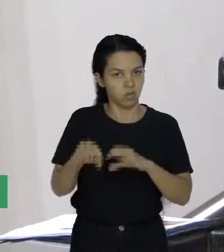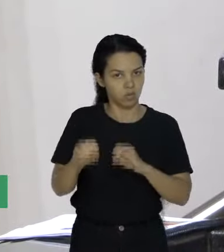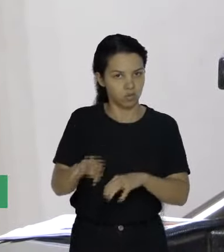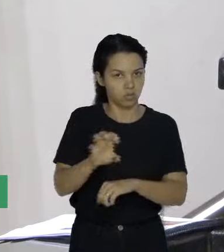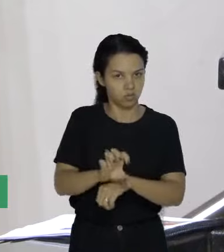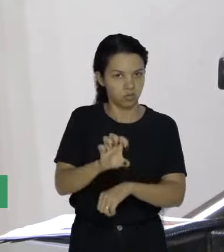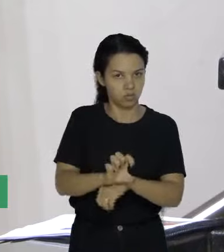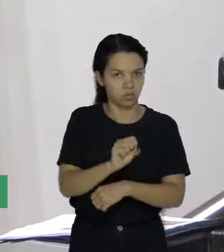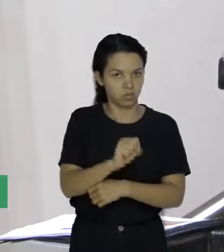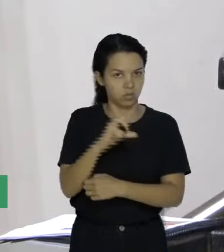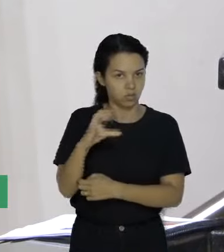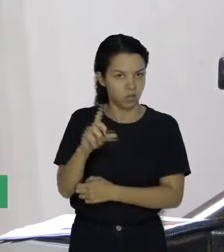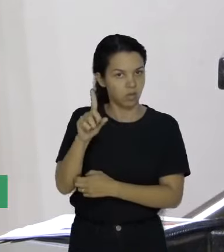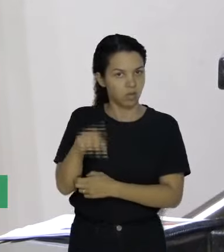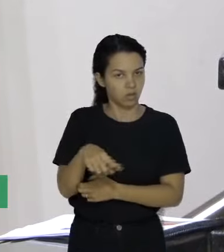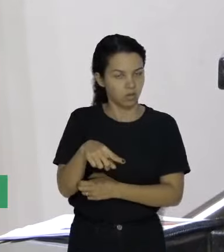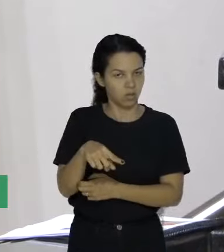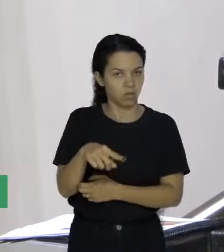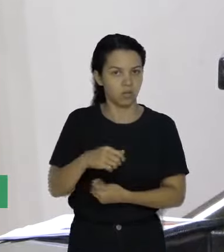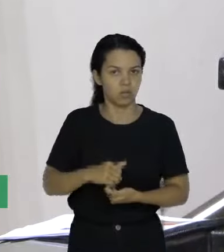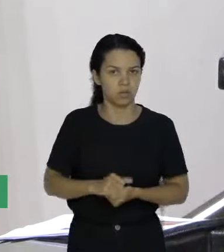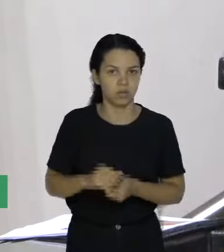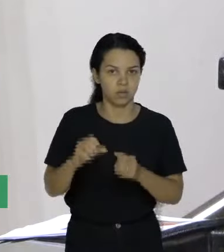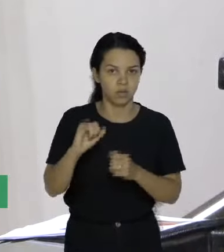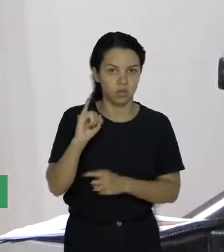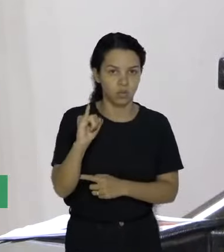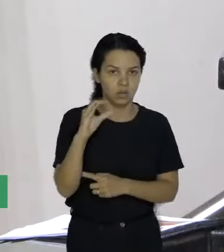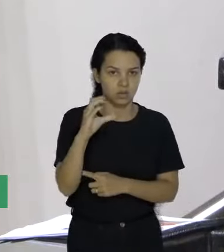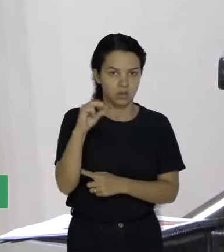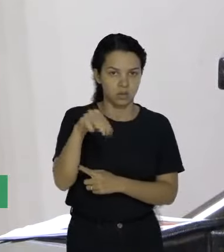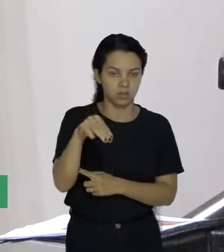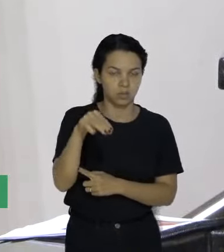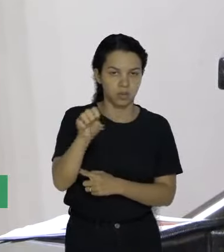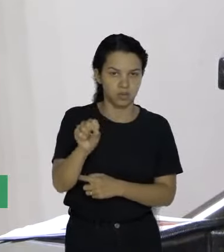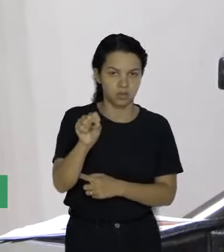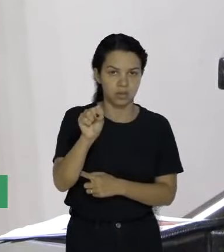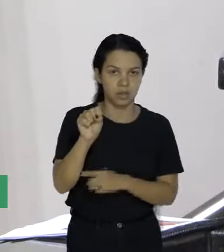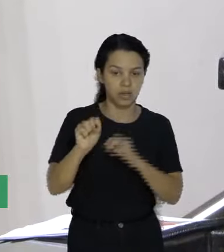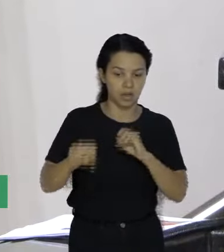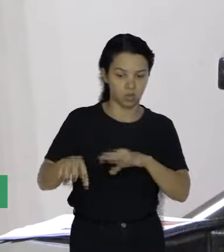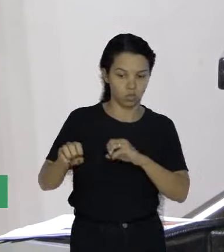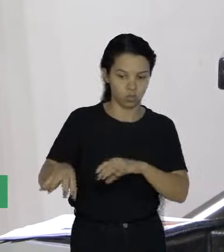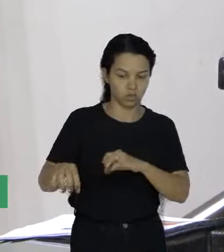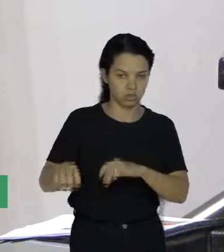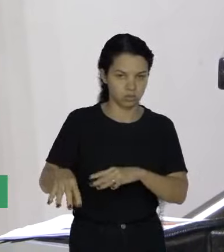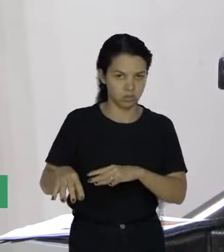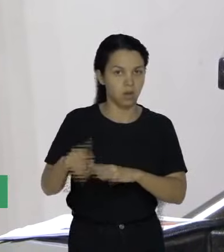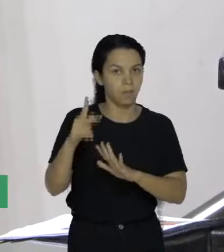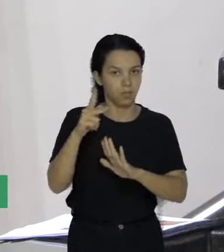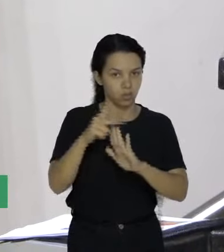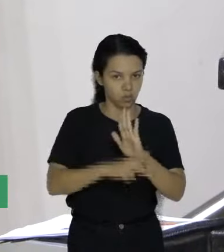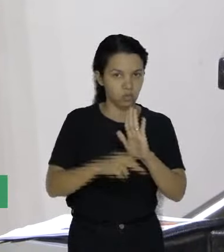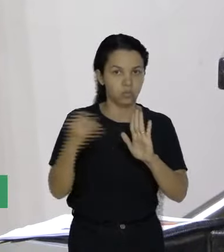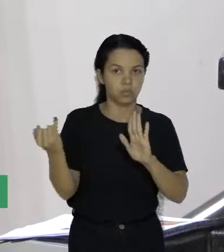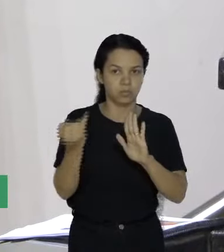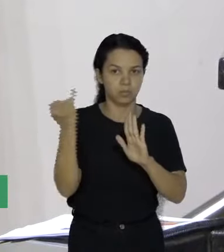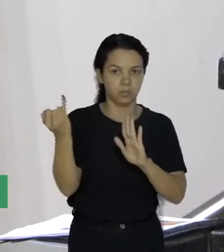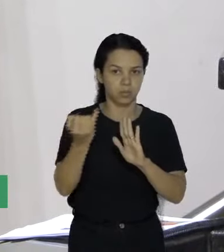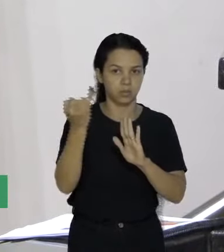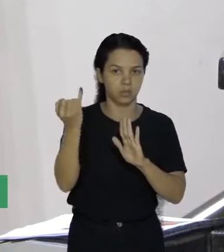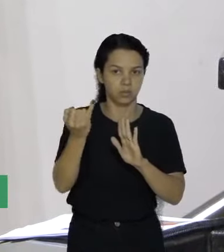Catarina que é o ICMS Educacional projeto importantíssimo que